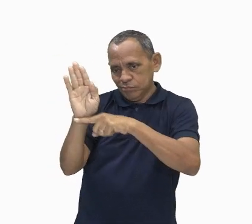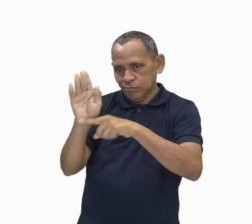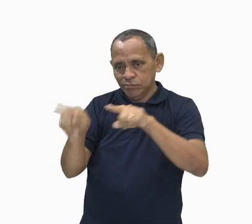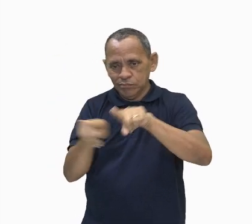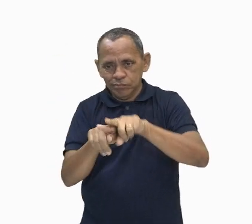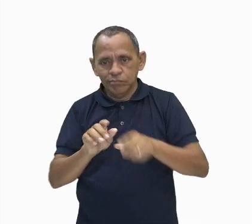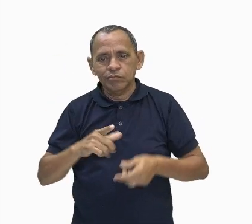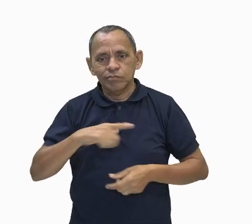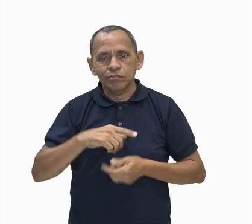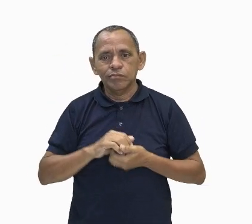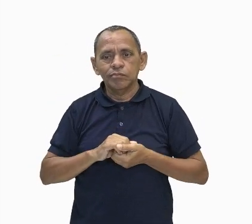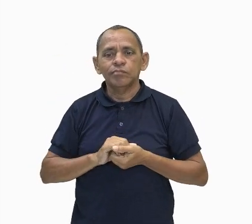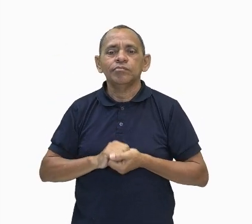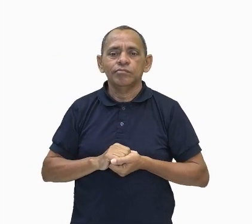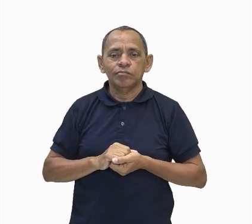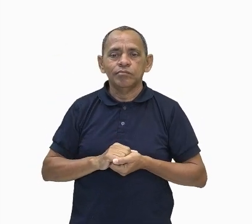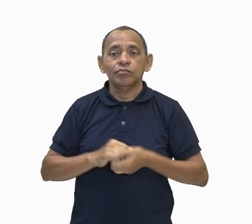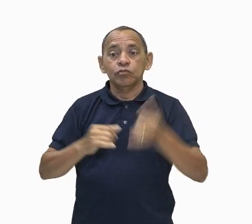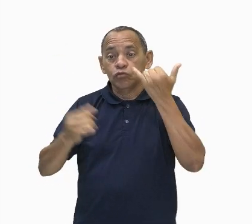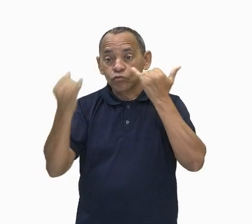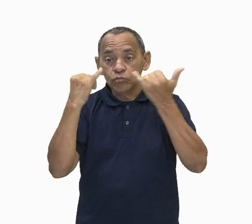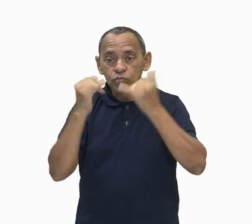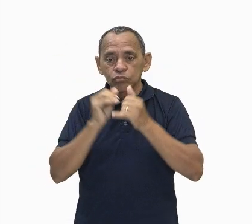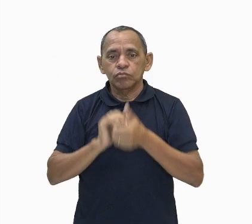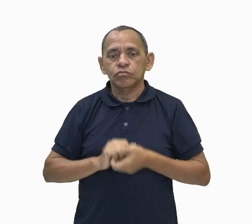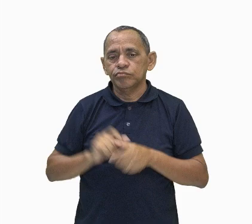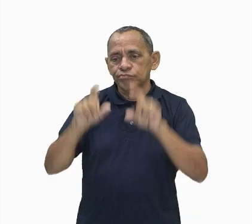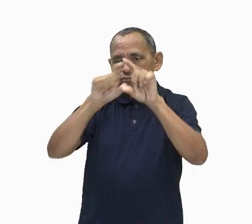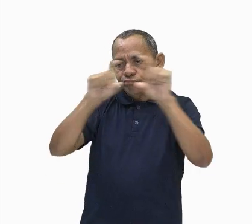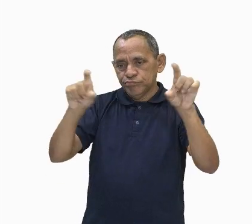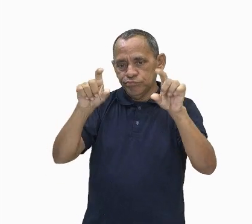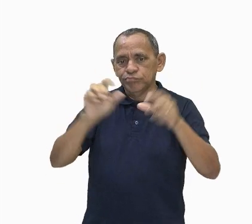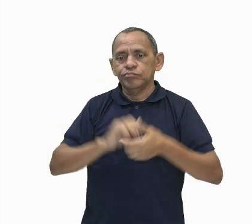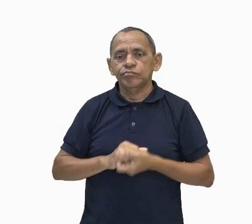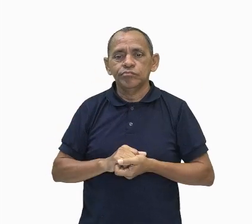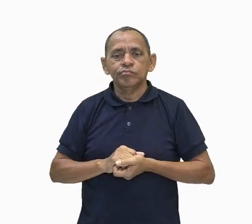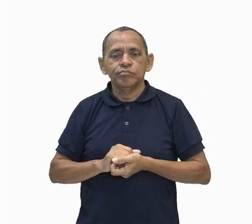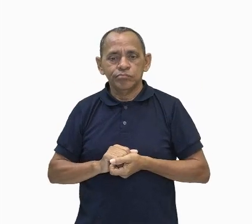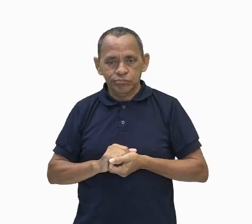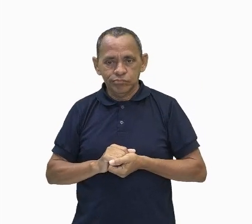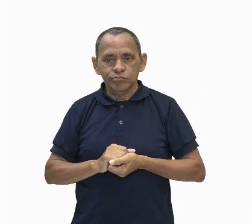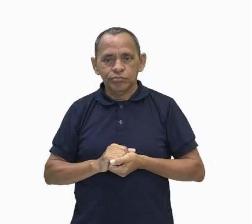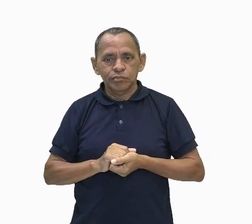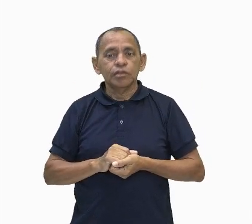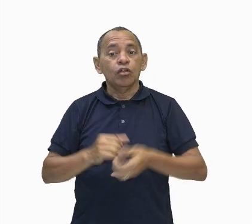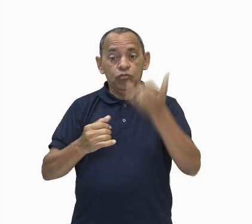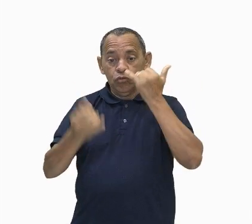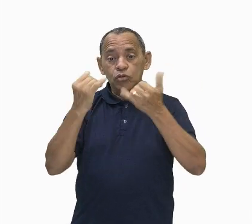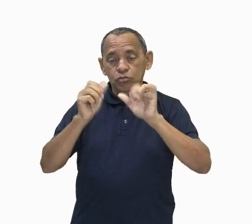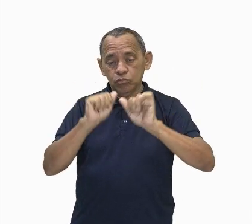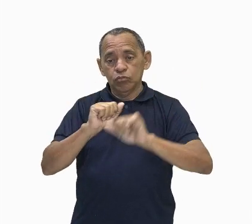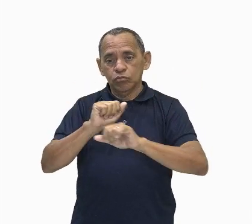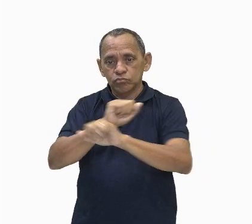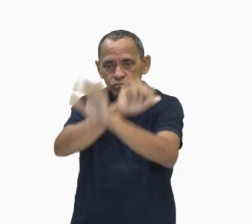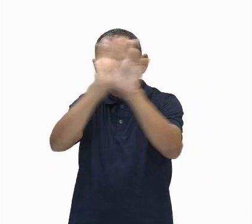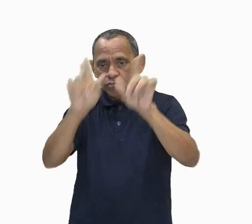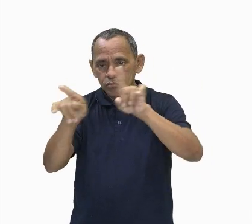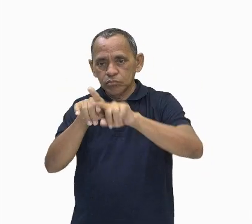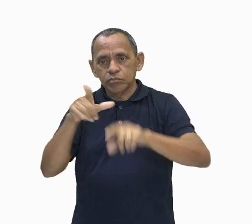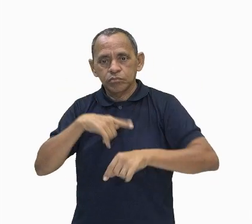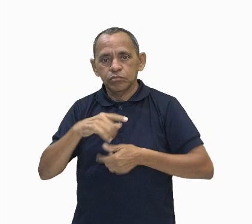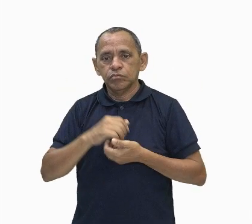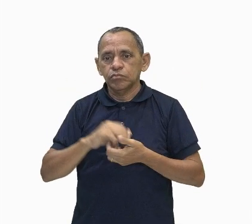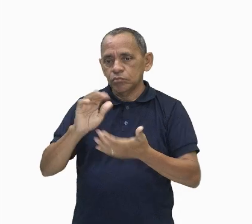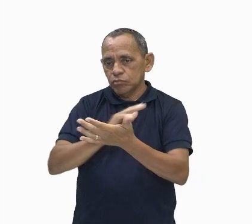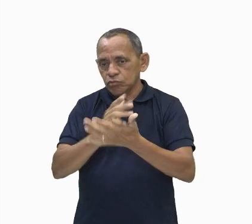também avisos, aparecem muito em aviso, essas mensagens, elas precisam ser explícitas nesse caso, tá? Porque você tem um lugar que está em obras, então você